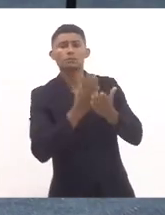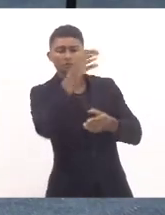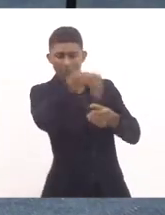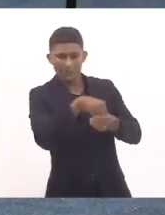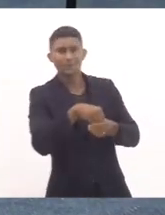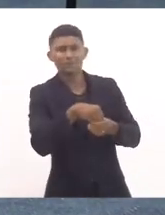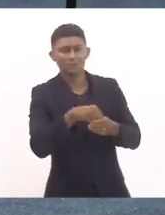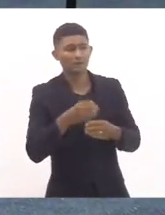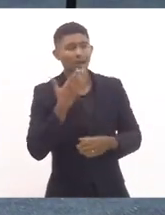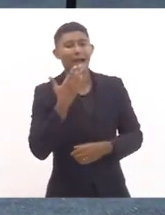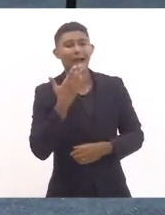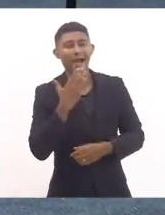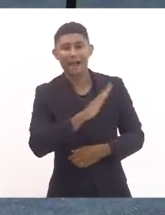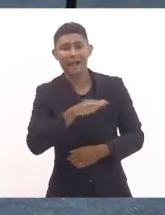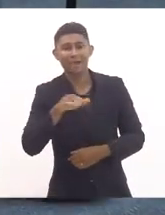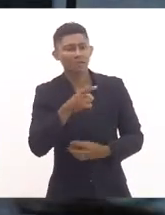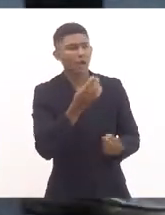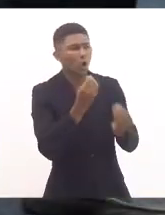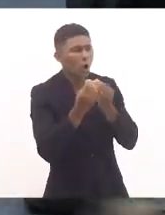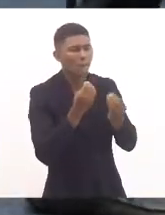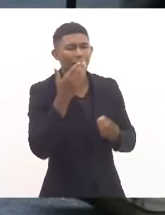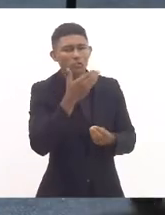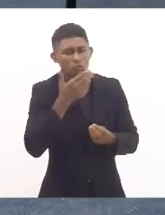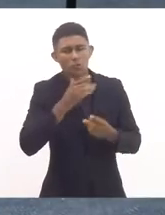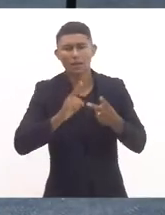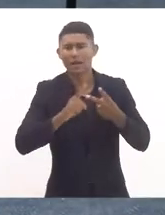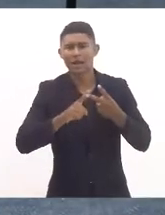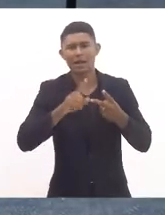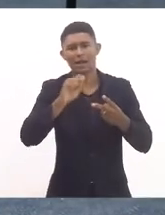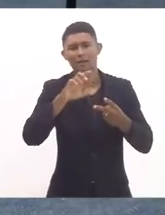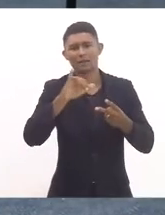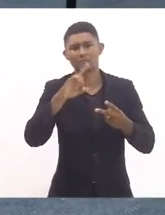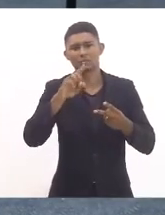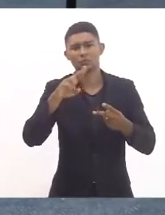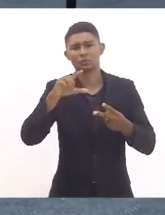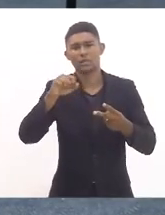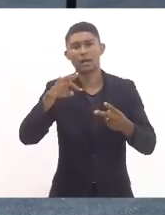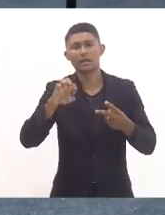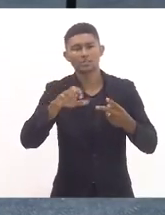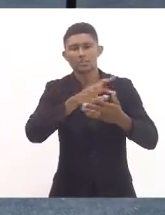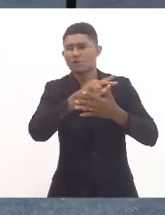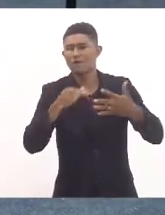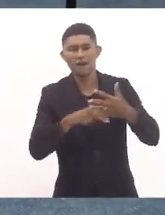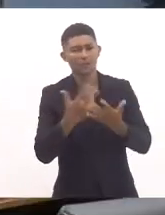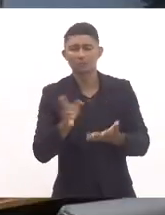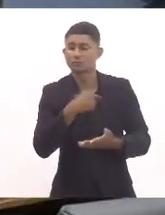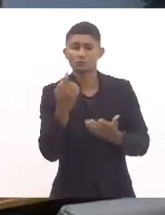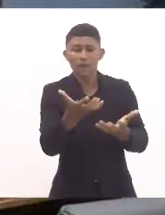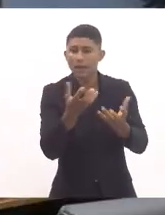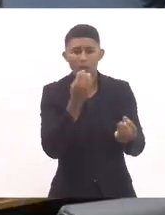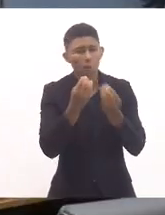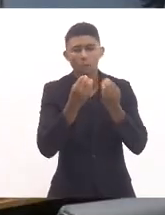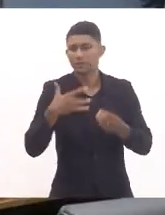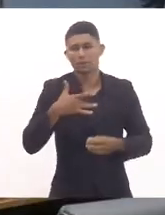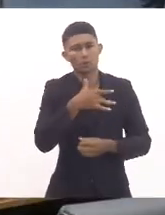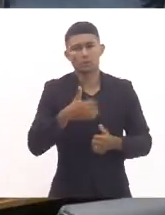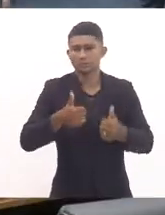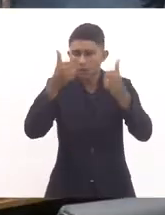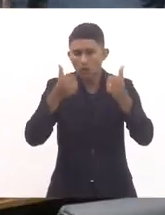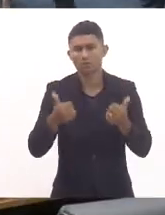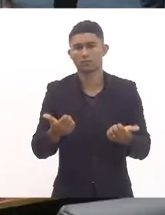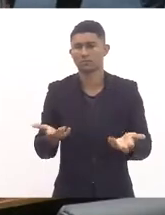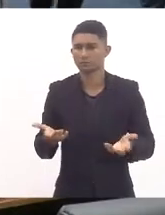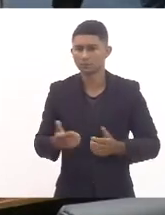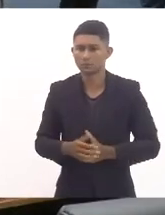acidulante, corante, é tudo que não presta. E nós queremos uma alimentação mais saudável. Obrigado pela parte. De nada. Senhor presidente,